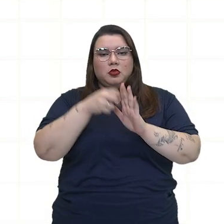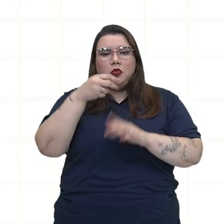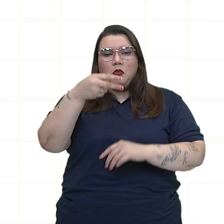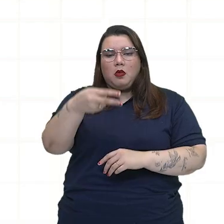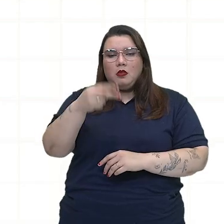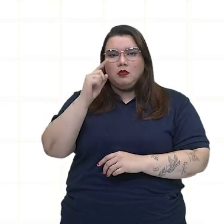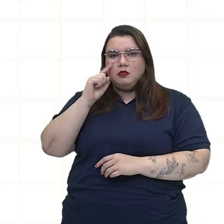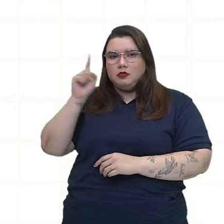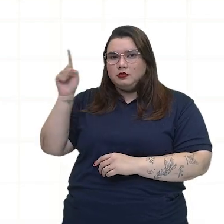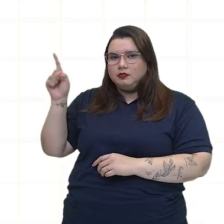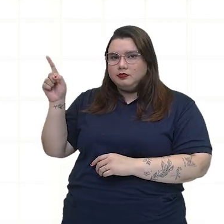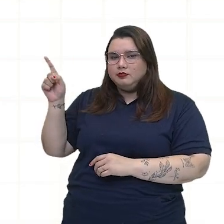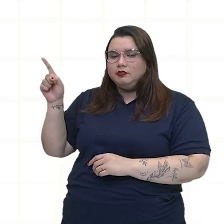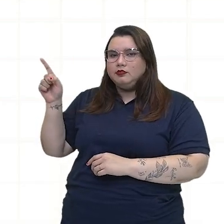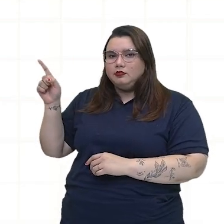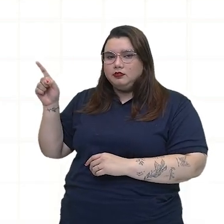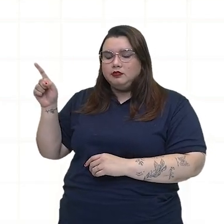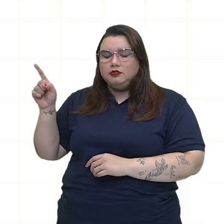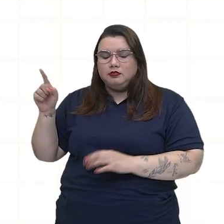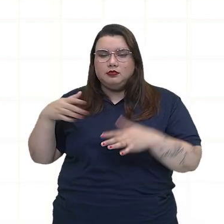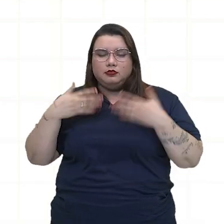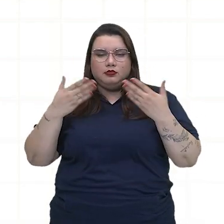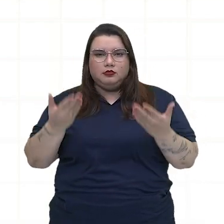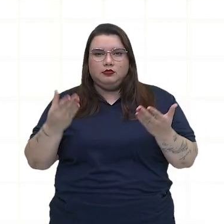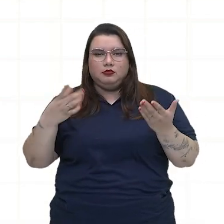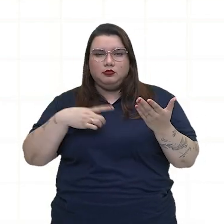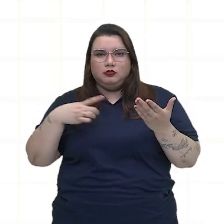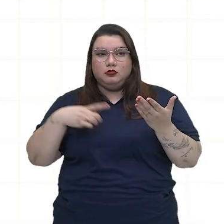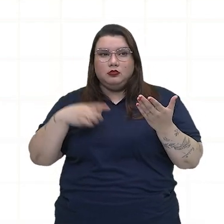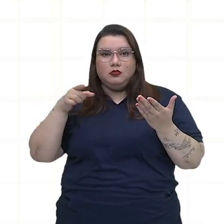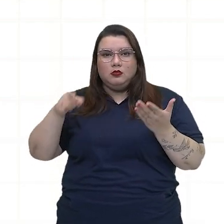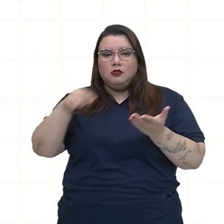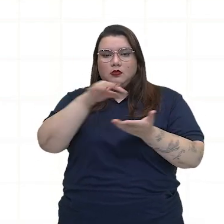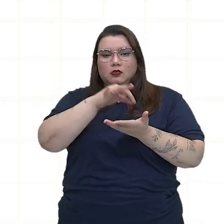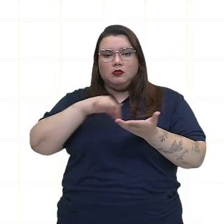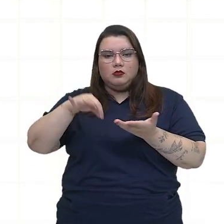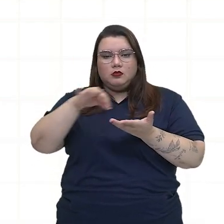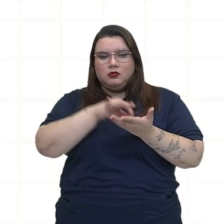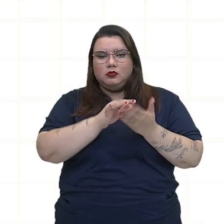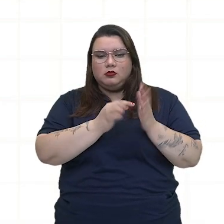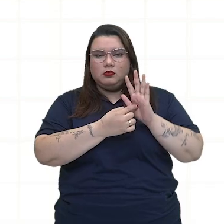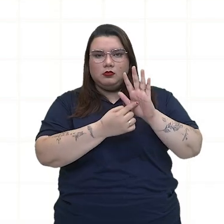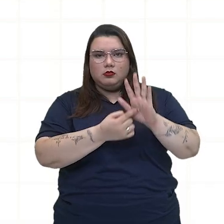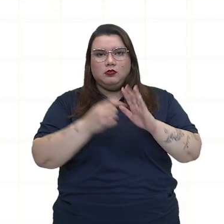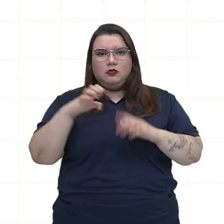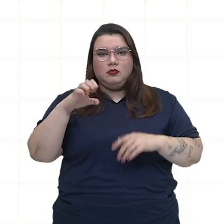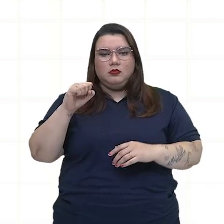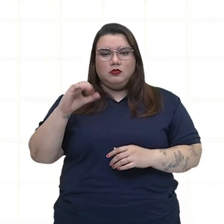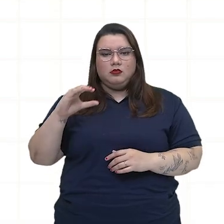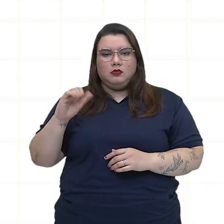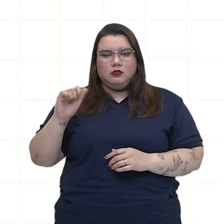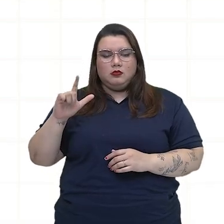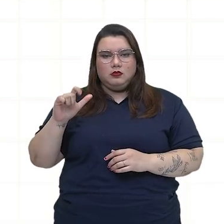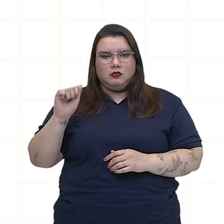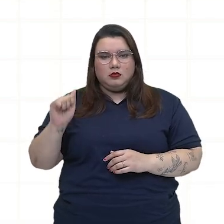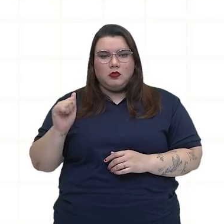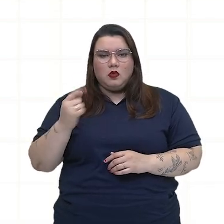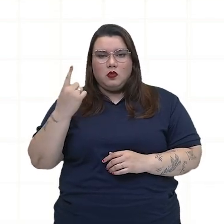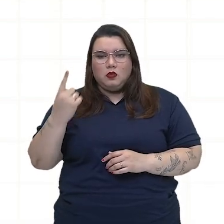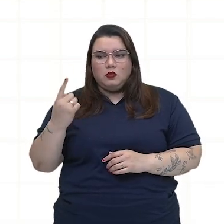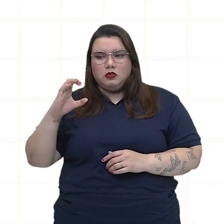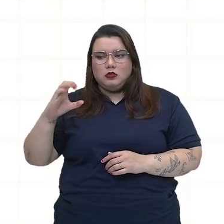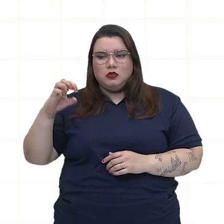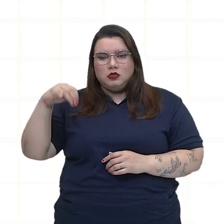igual. Isso é a igualdade. Então, a gente tem neste mapa aí a escala de que 1